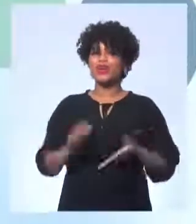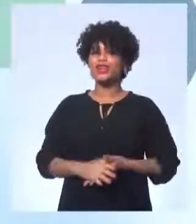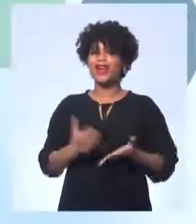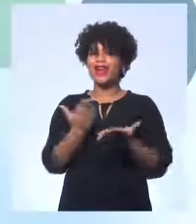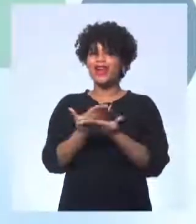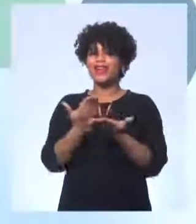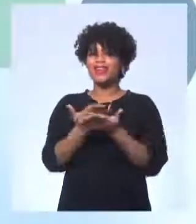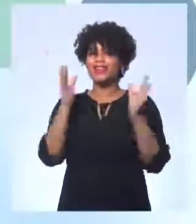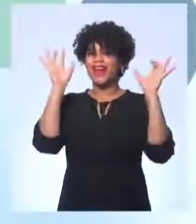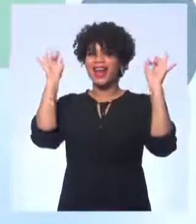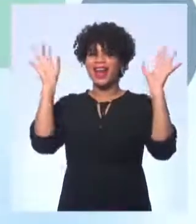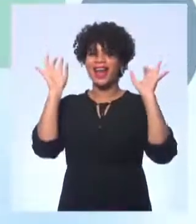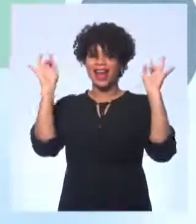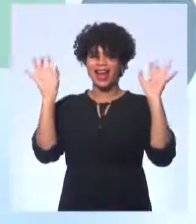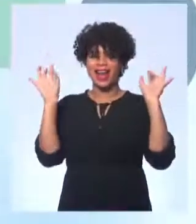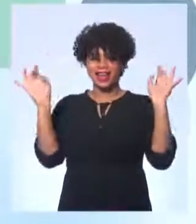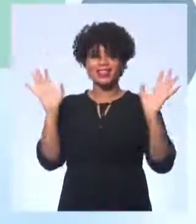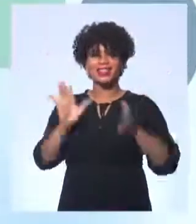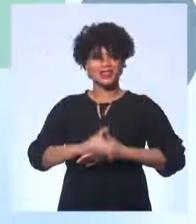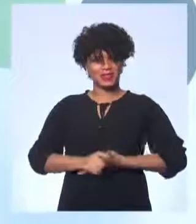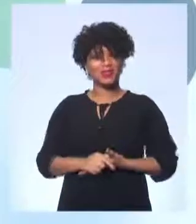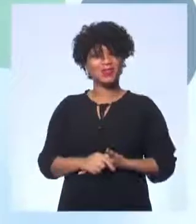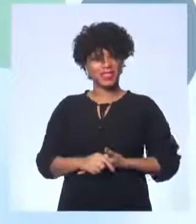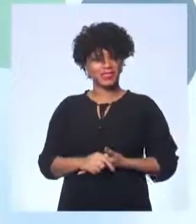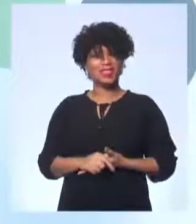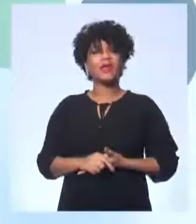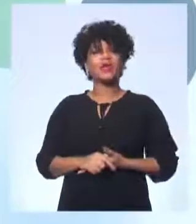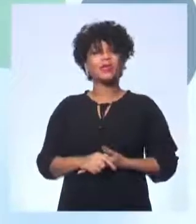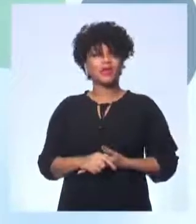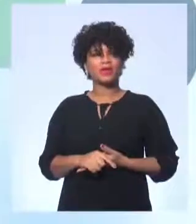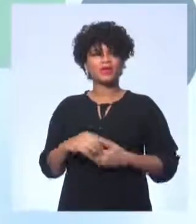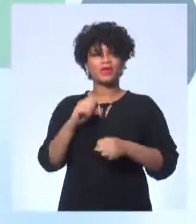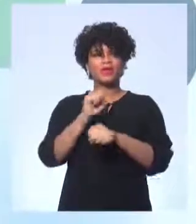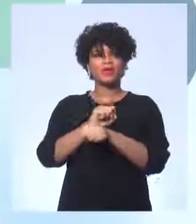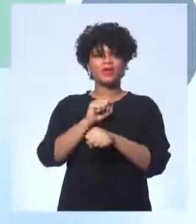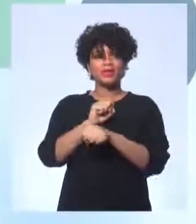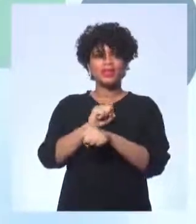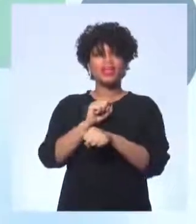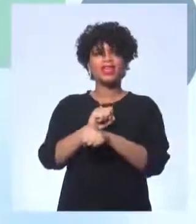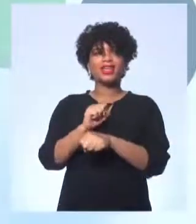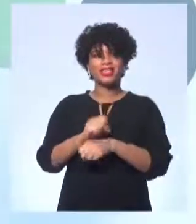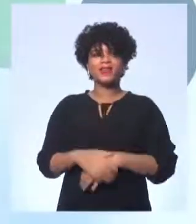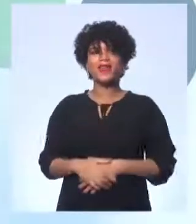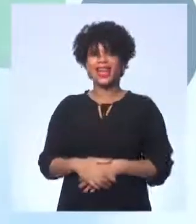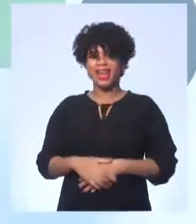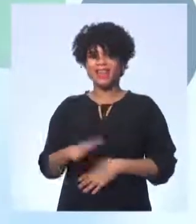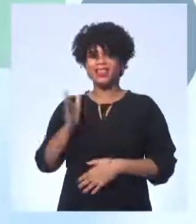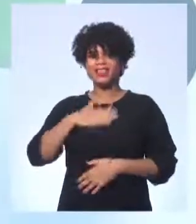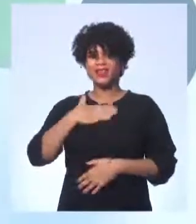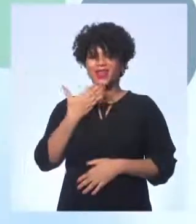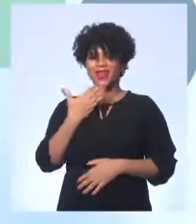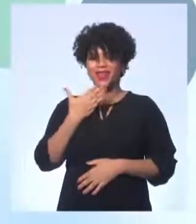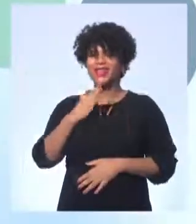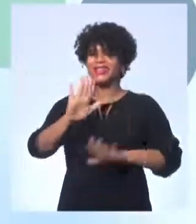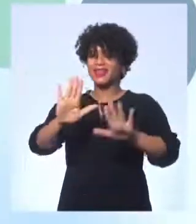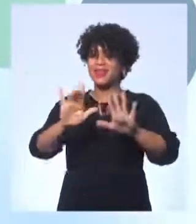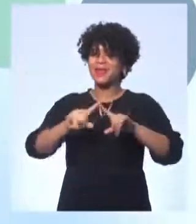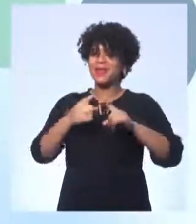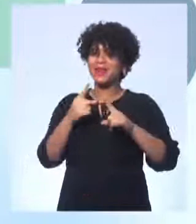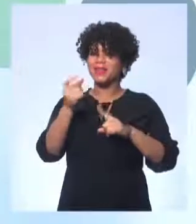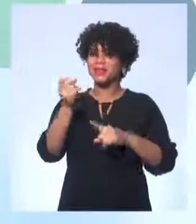aula especial, né? Eu vou fazer uma aula que eu já vou aguardar vou guardar um pouquinho a surpresa, né? Mas é o